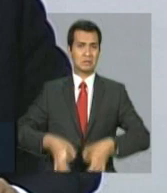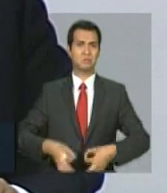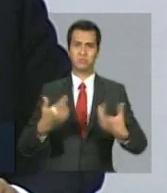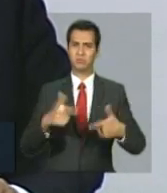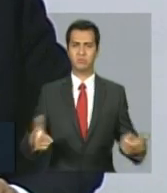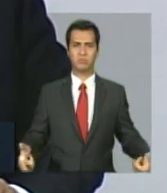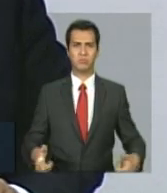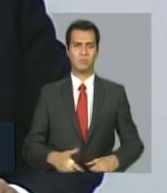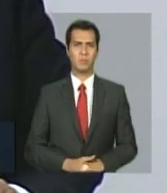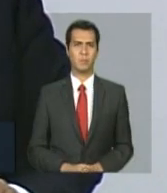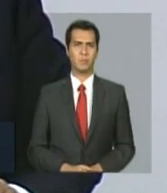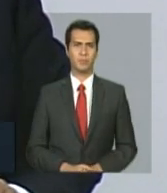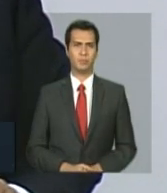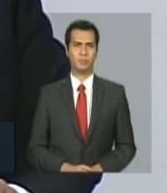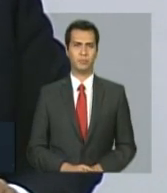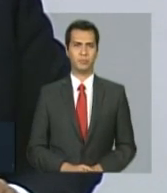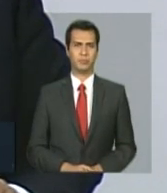rechaçar